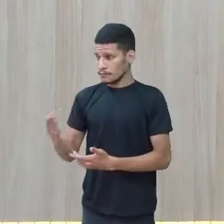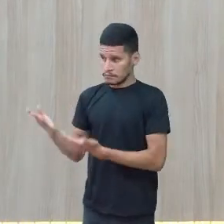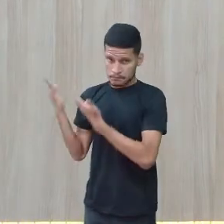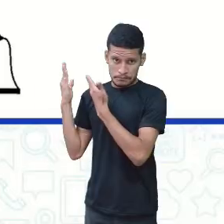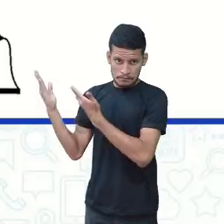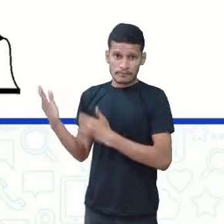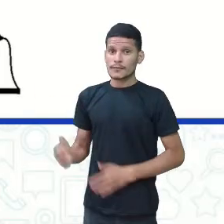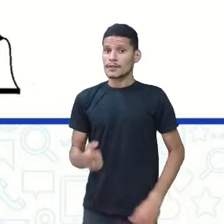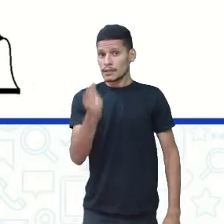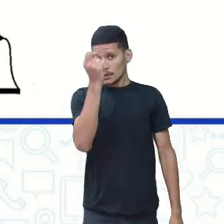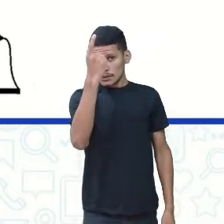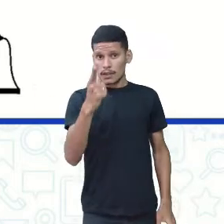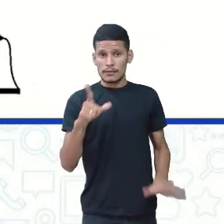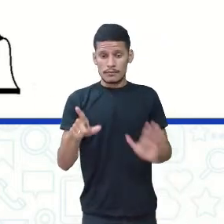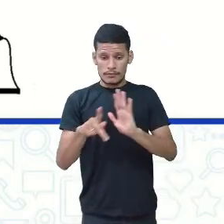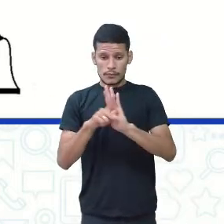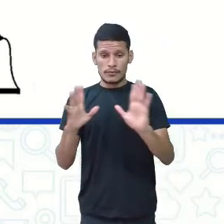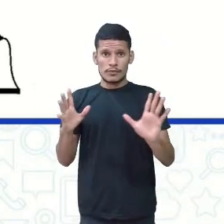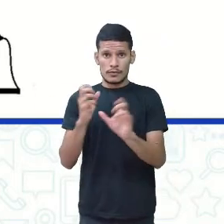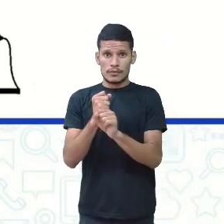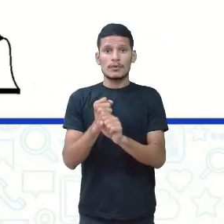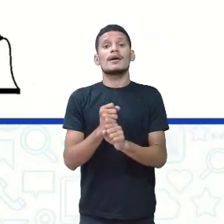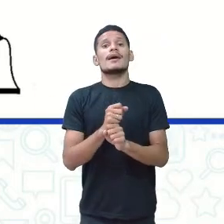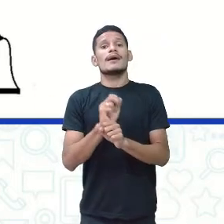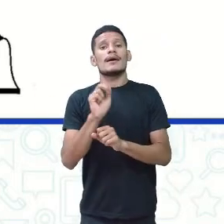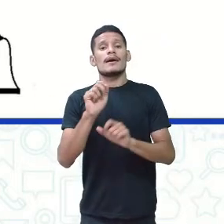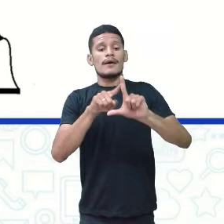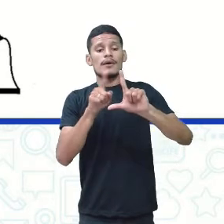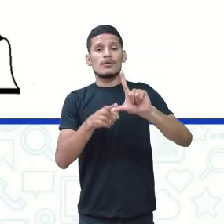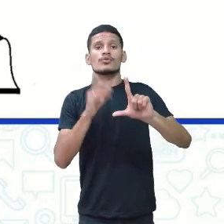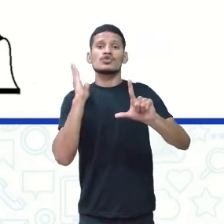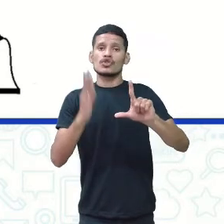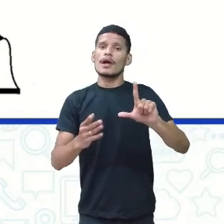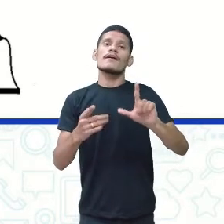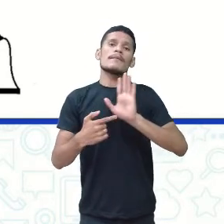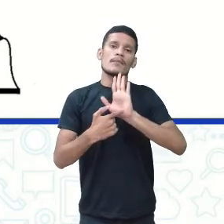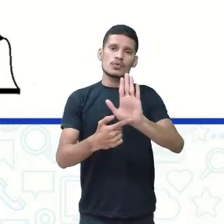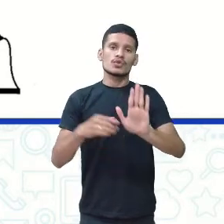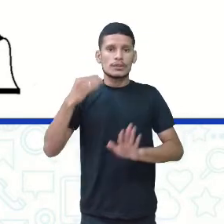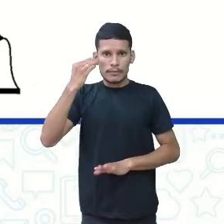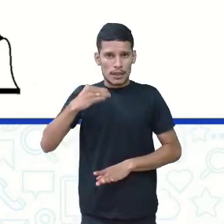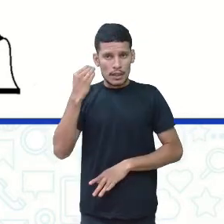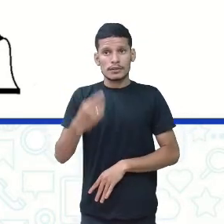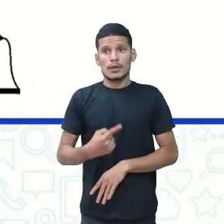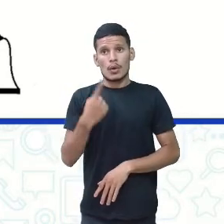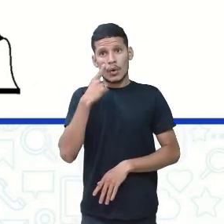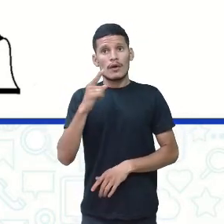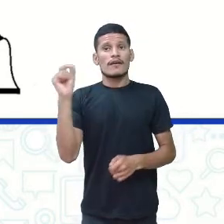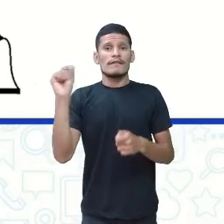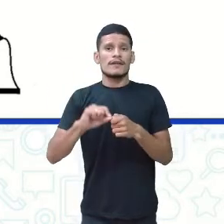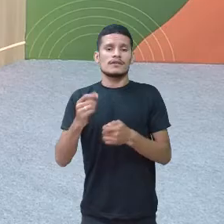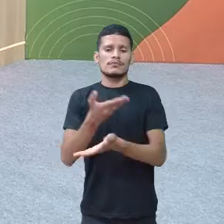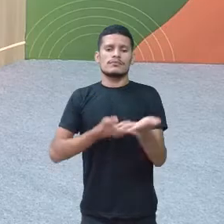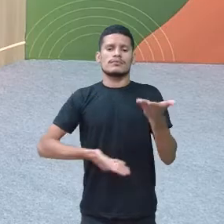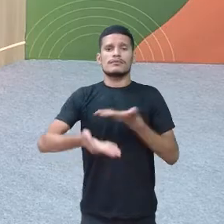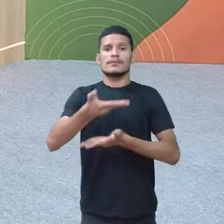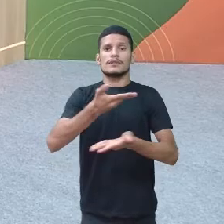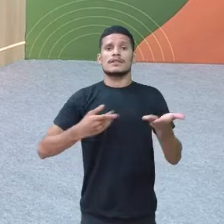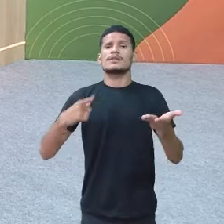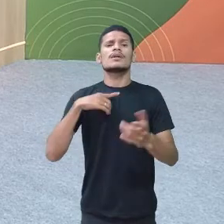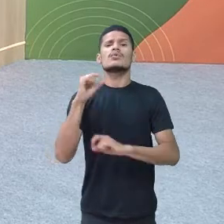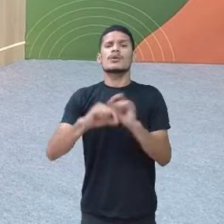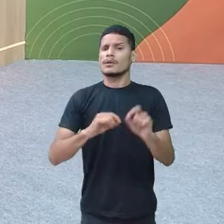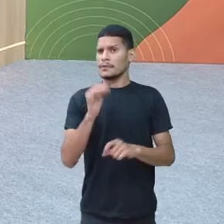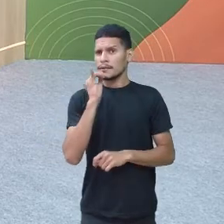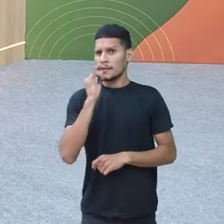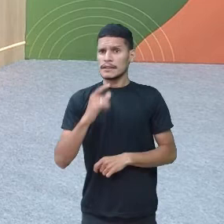é ideia da soma dos ângulos internos igual a 180, a gente também fez uma experiência, tá? E quando a gente fez essa relação, a gente viu que se